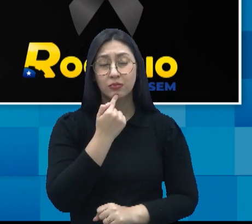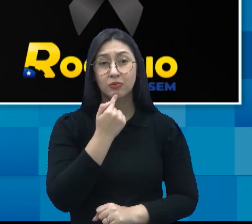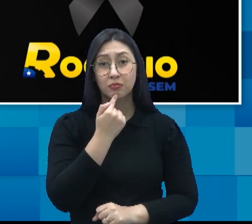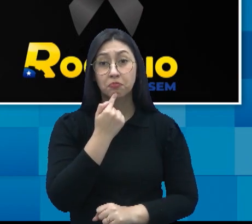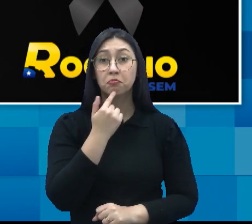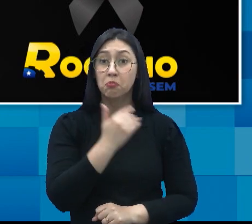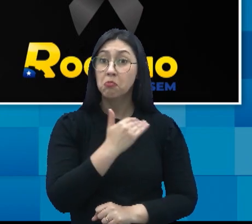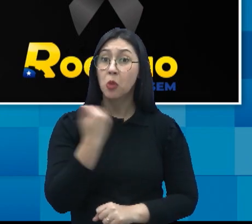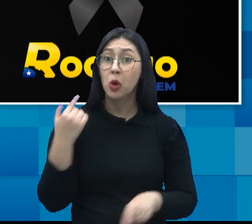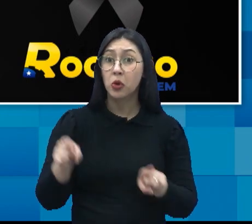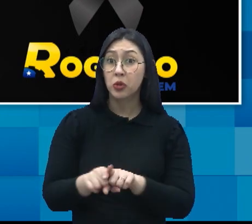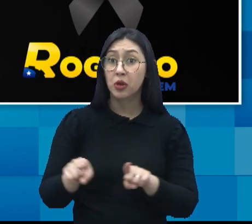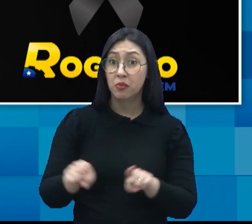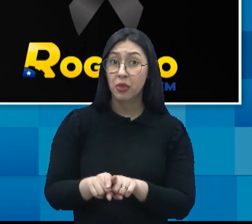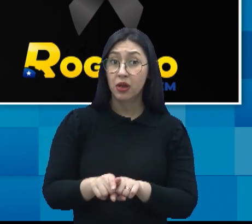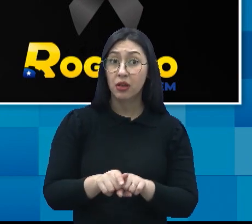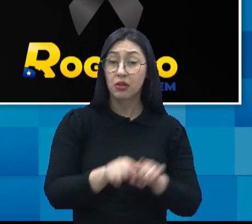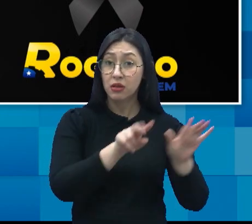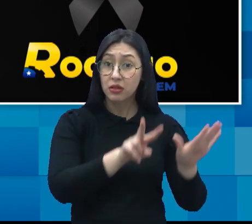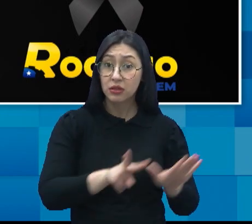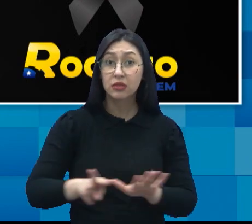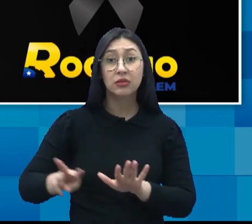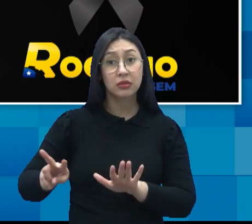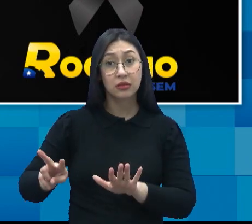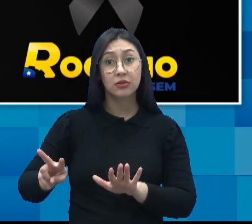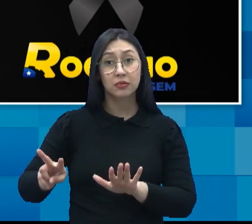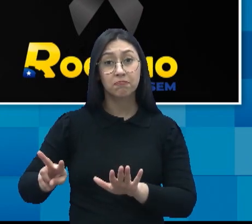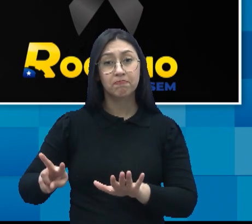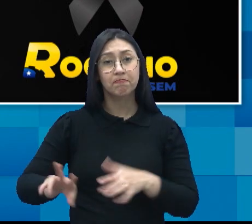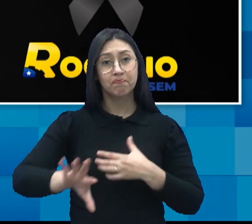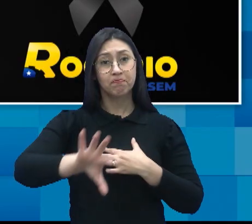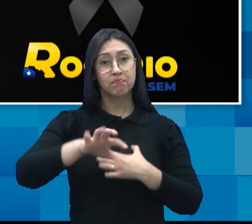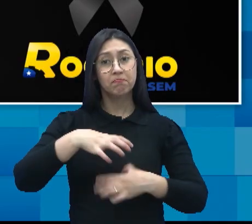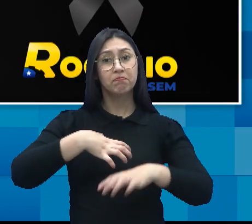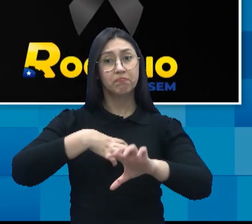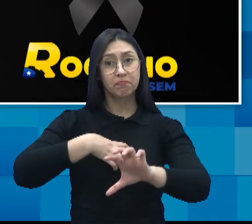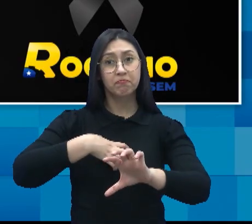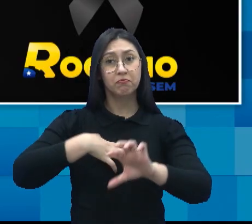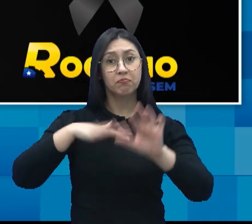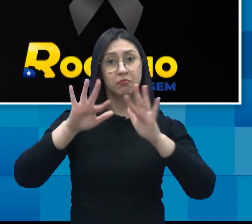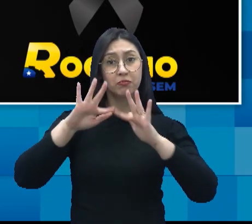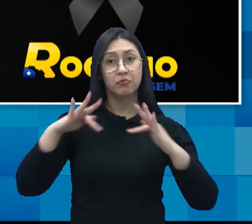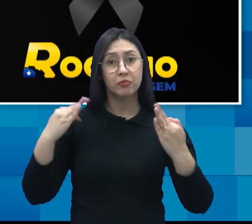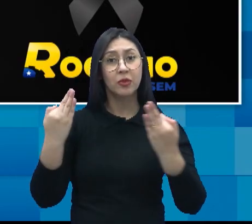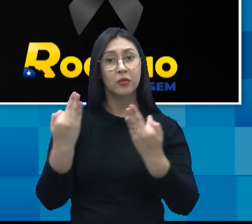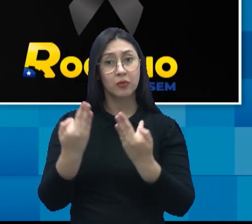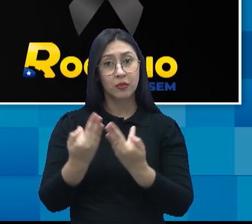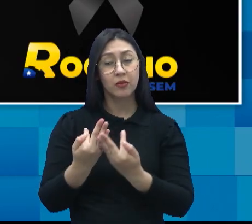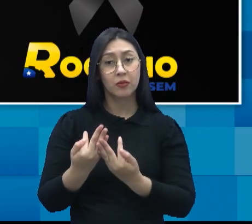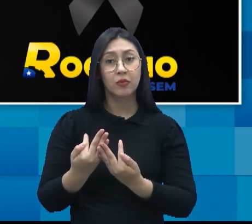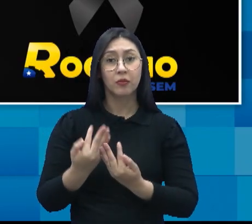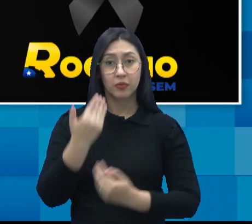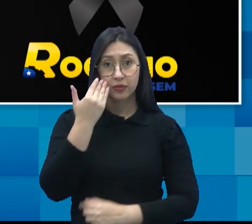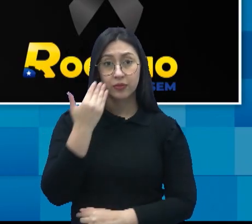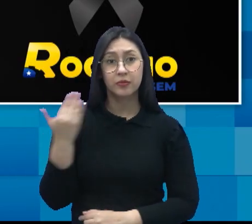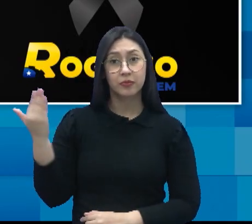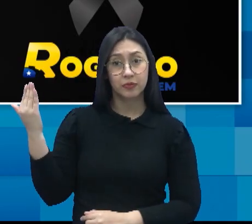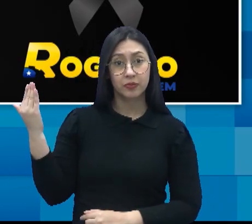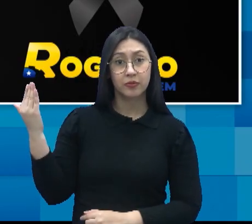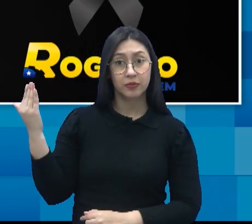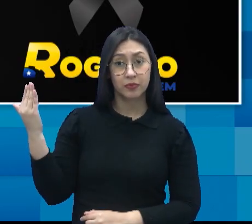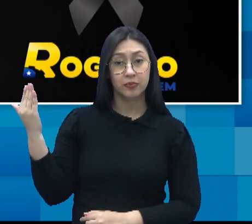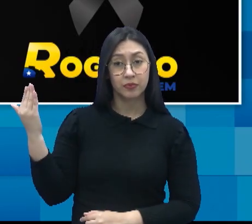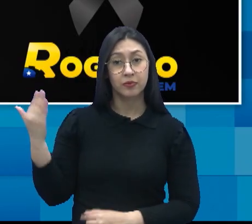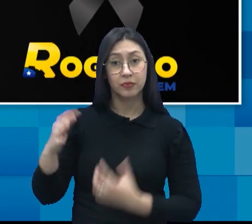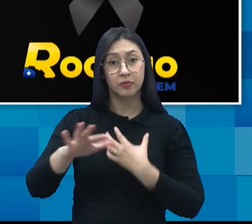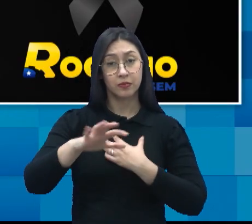óbito também essa semana. Deixar aqui os meus sentimentos a todos os familiares do Rafael Antônio Jesus Leal. Os meus